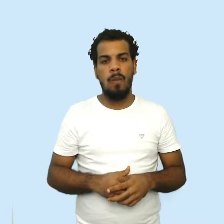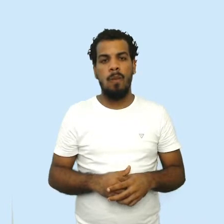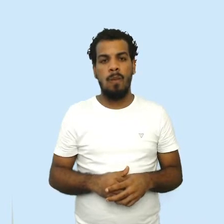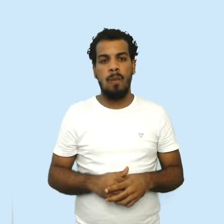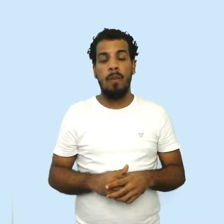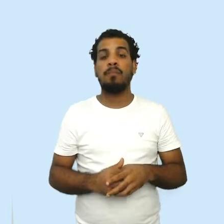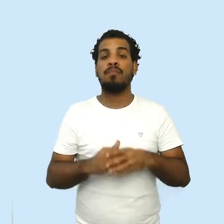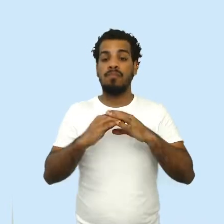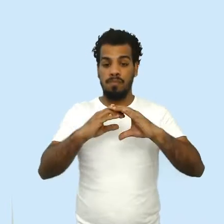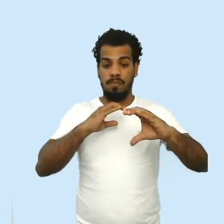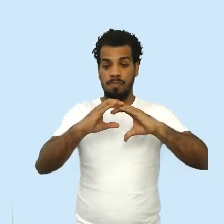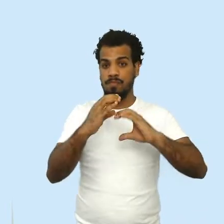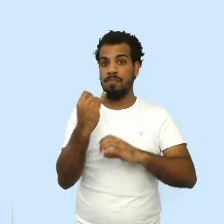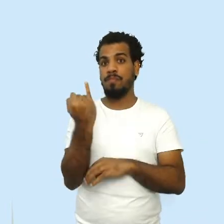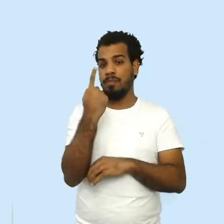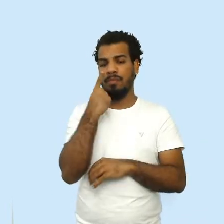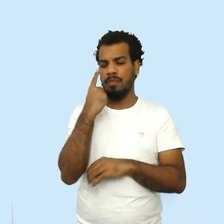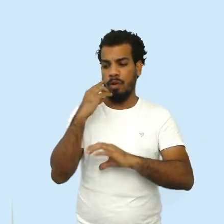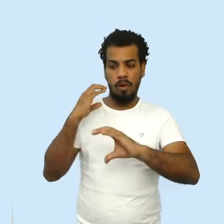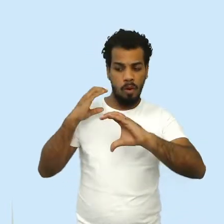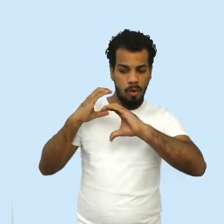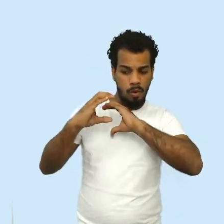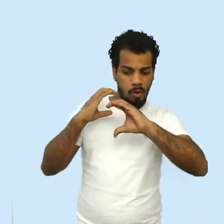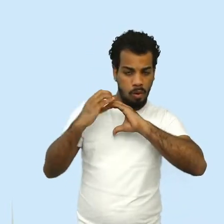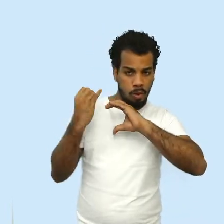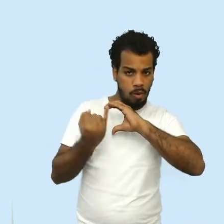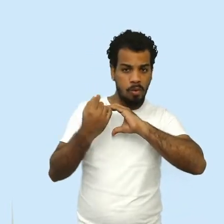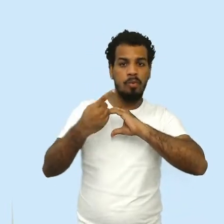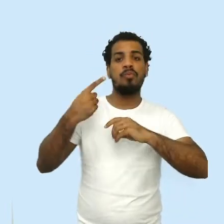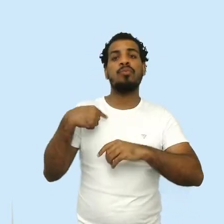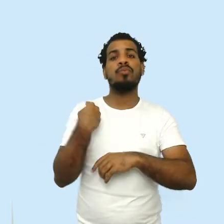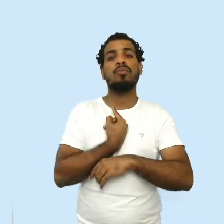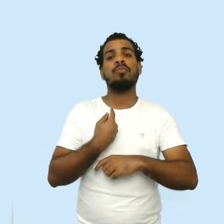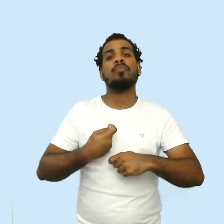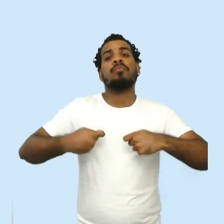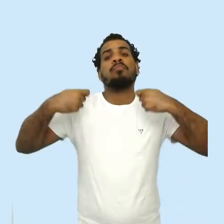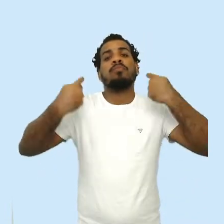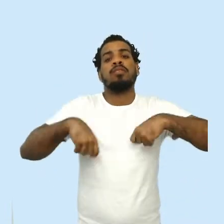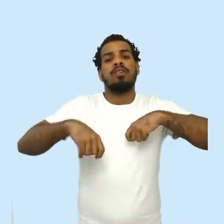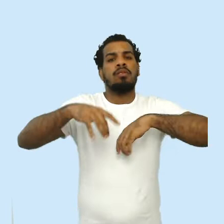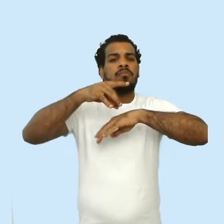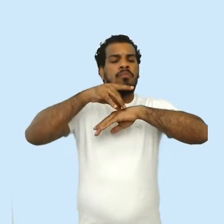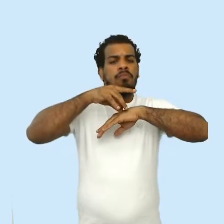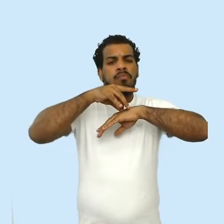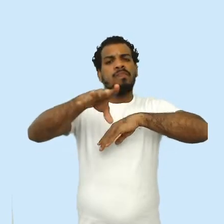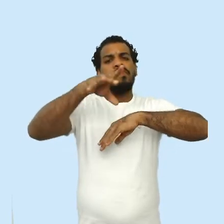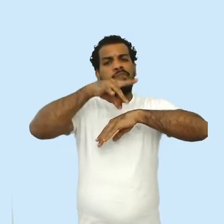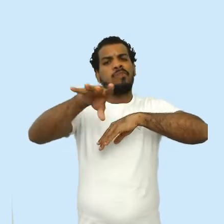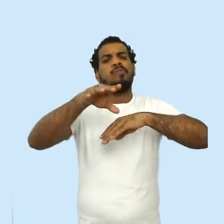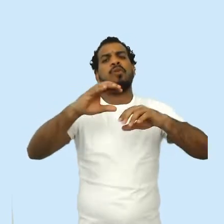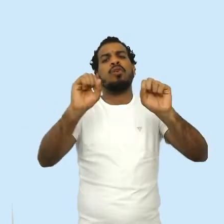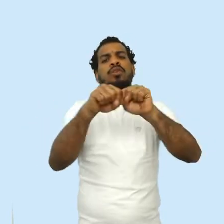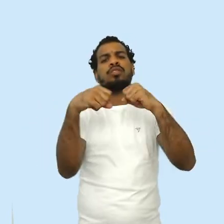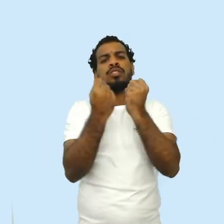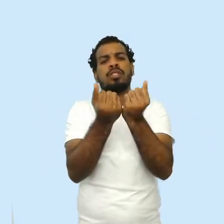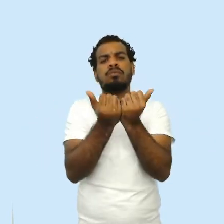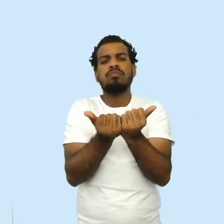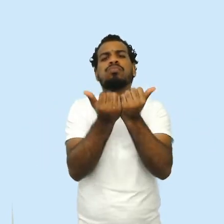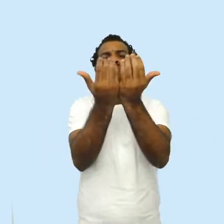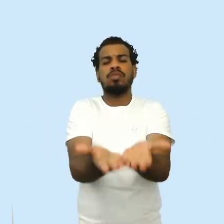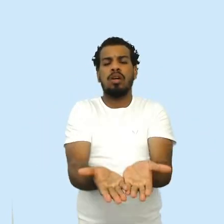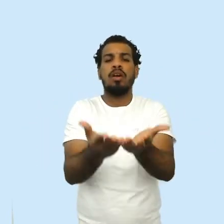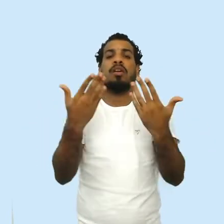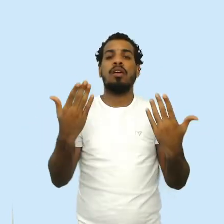da comunicação. Então, a importância da comunicação se dá uma vez que a gente precisa passar informações à sociedade. E é por meio